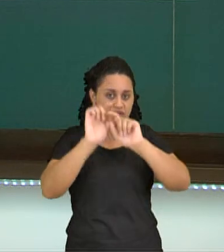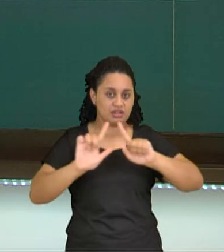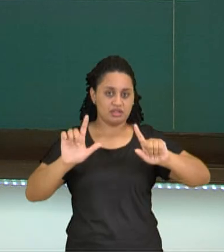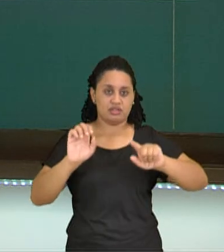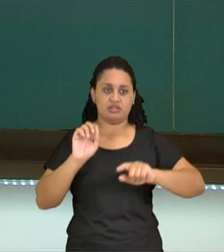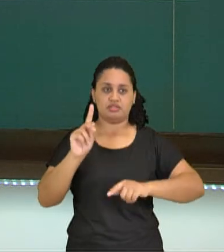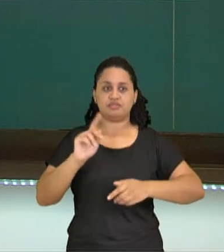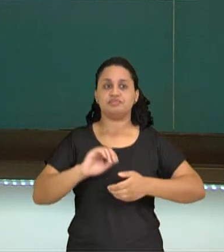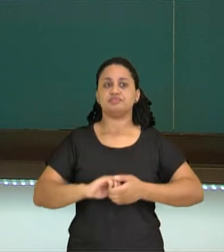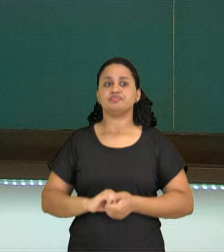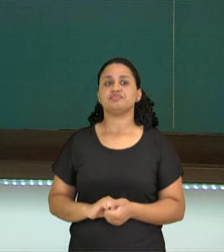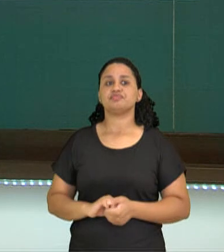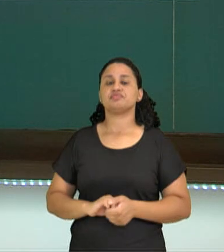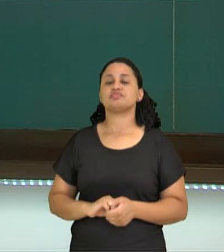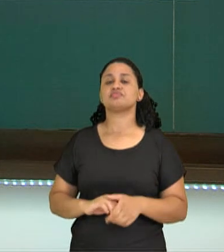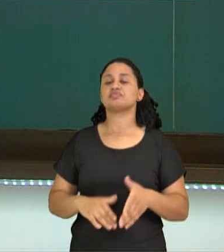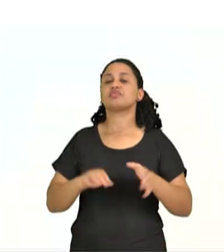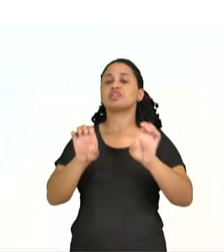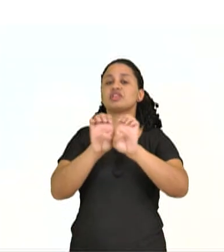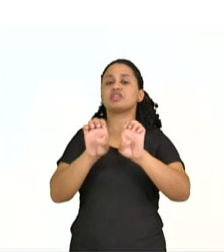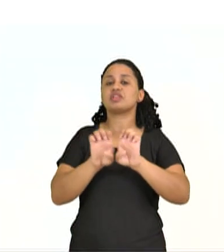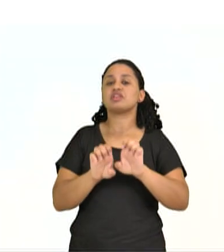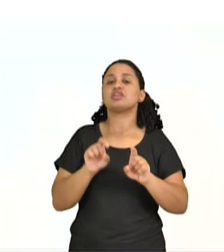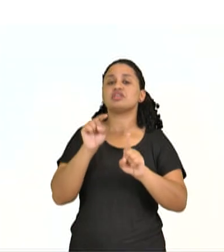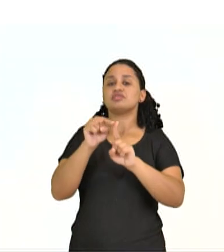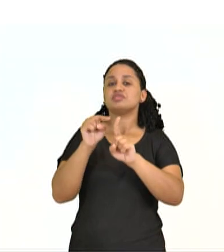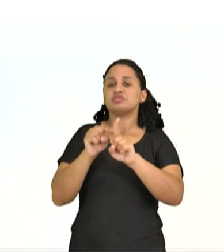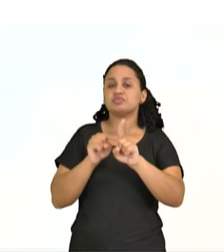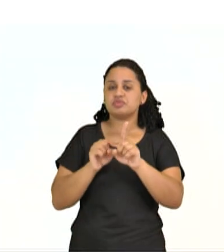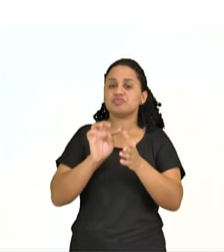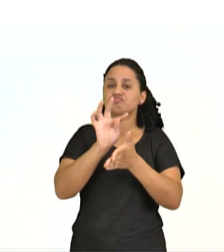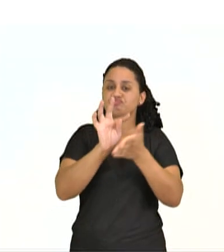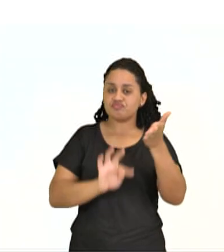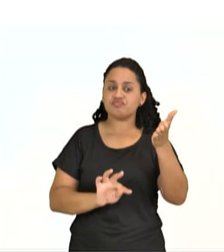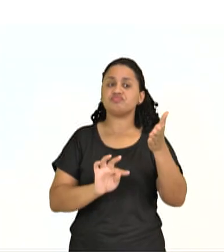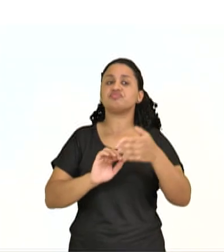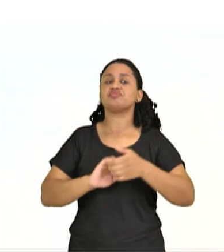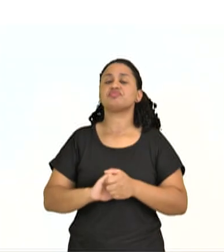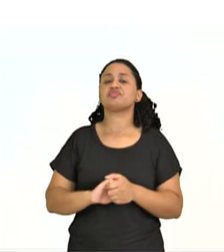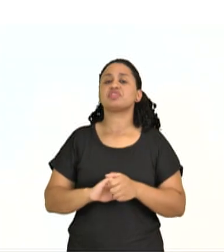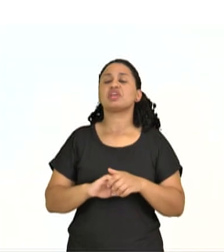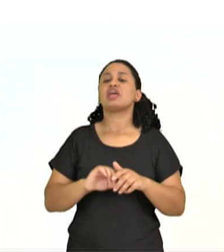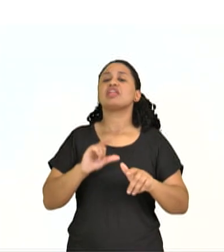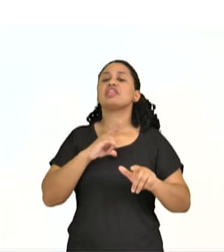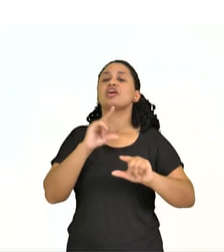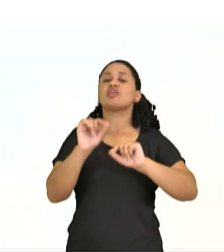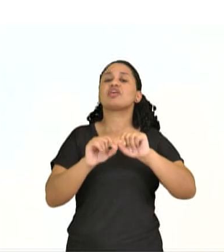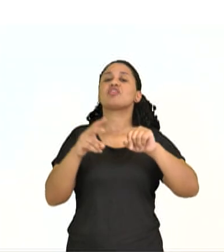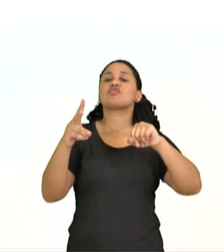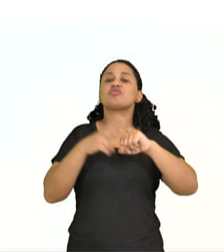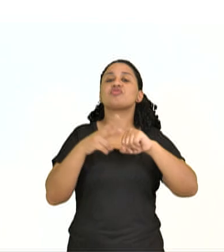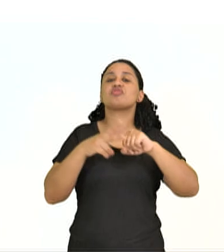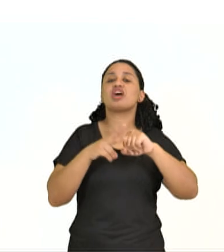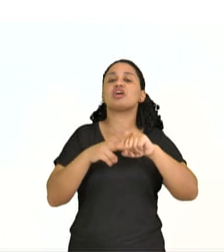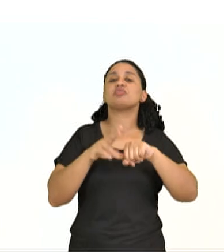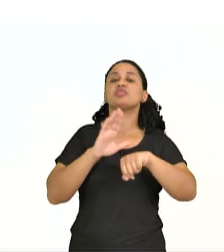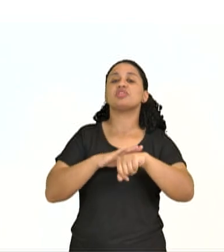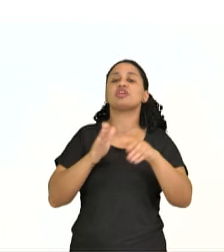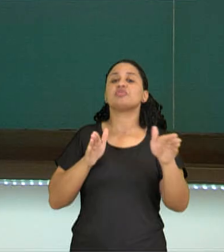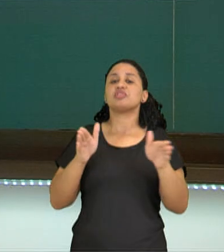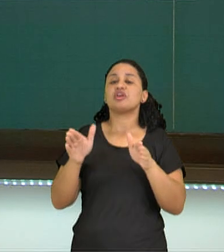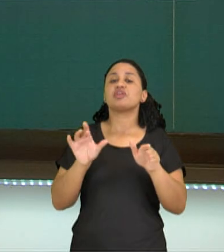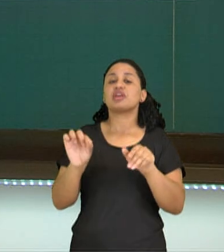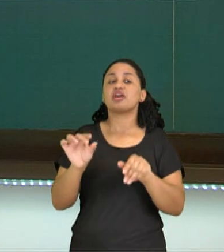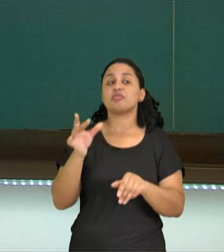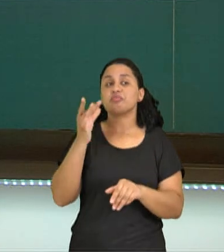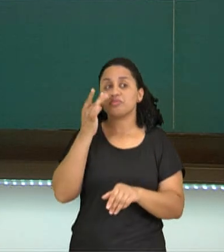adiante? Na estrutura desses tipos de texto, predominam verbos no tempo verbal